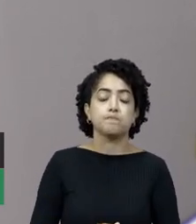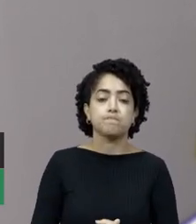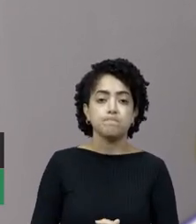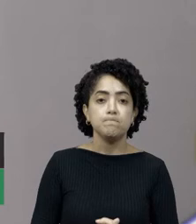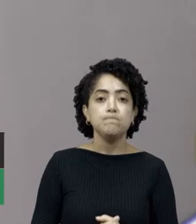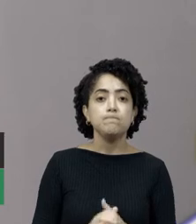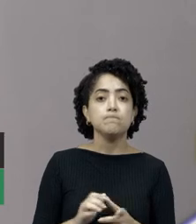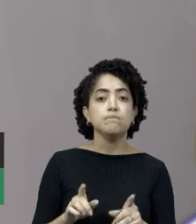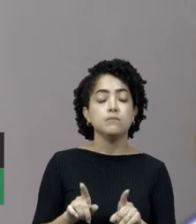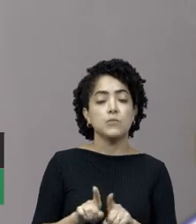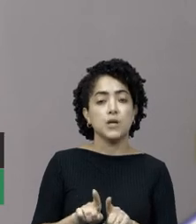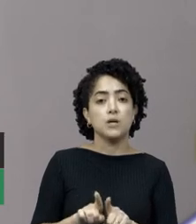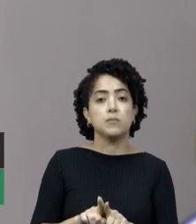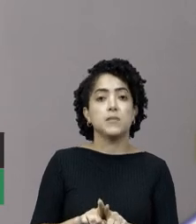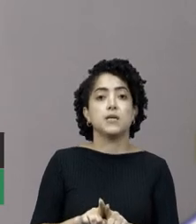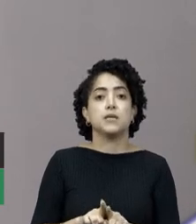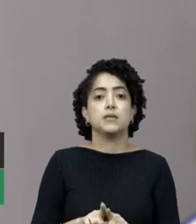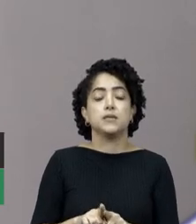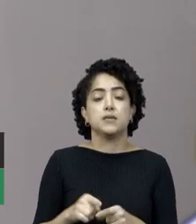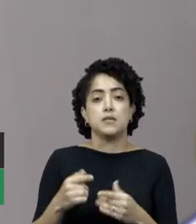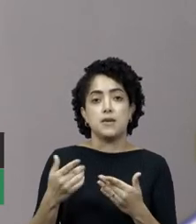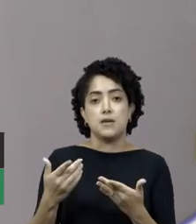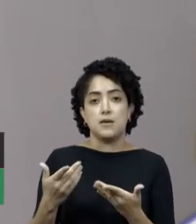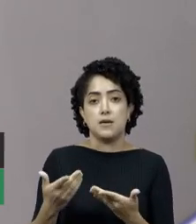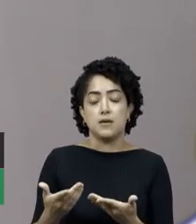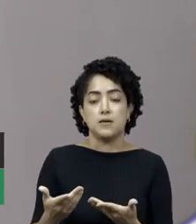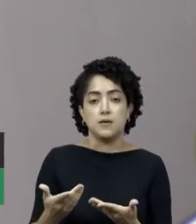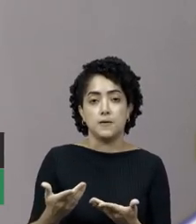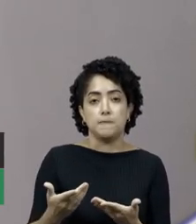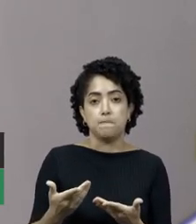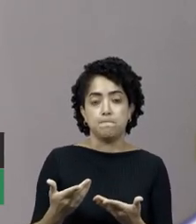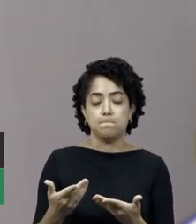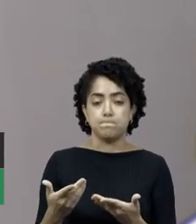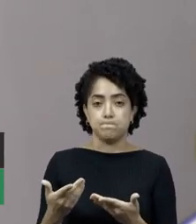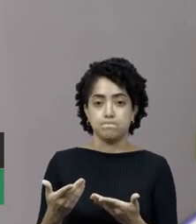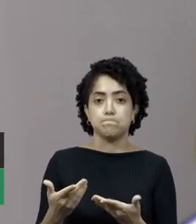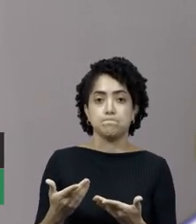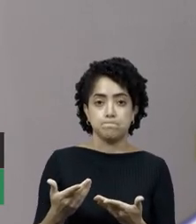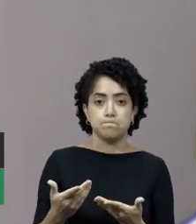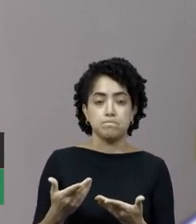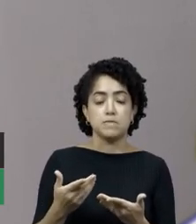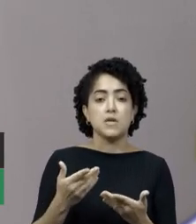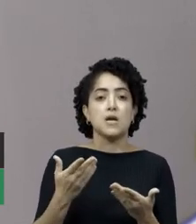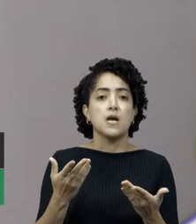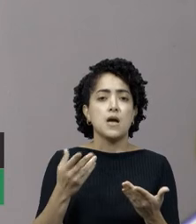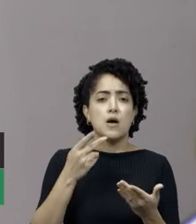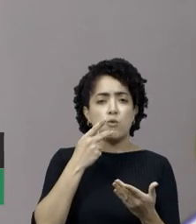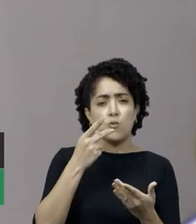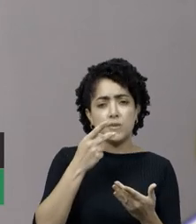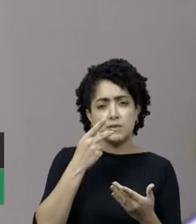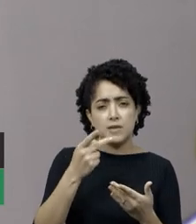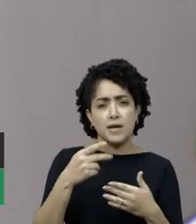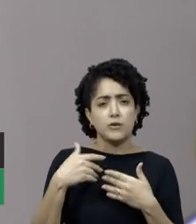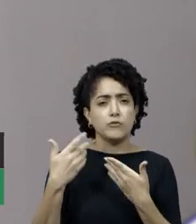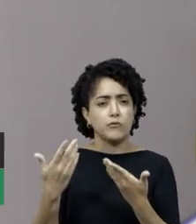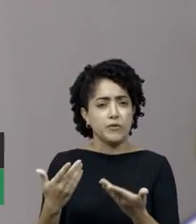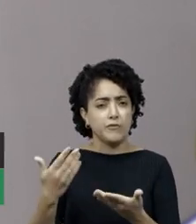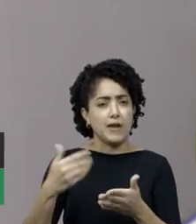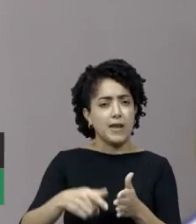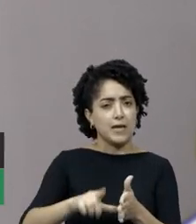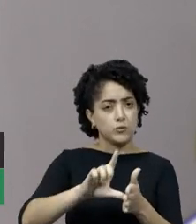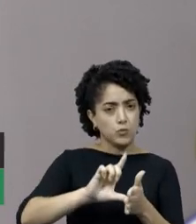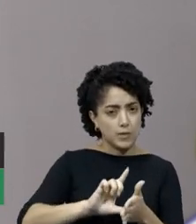Eu quero também fazer uma manifestação com relação aos comentários que teve aqui hoje com relação ao